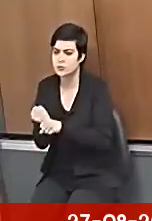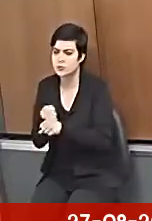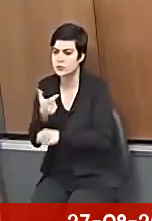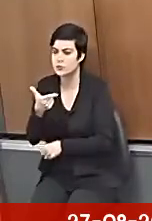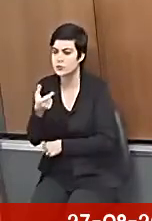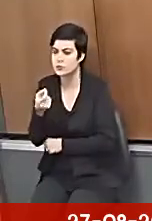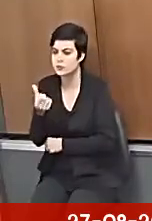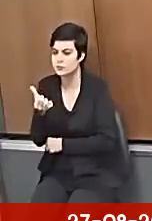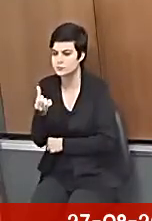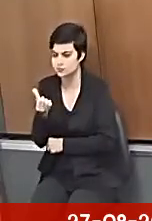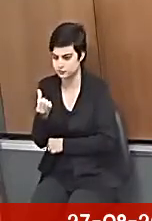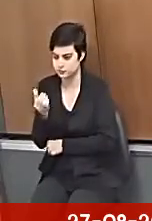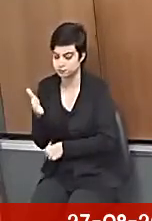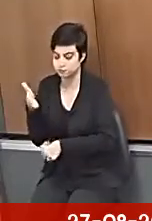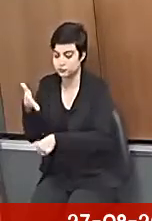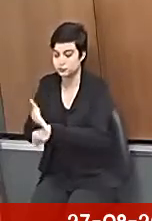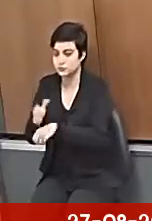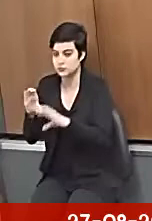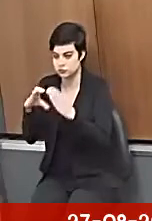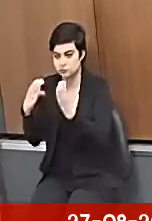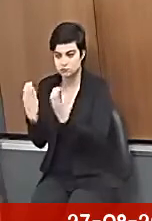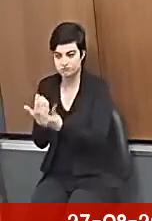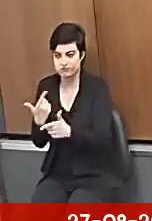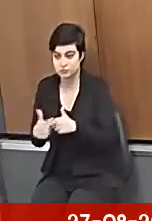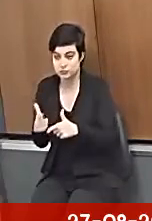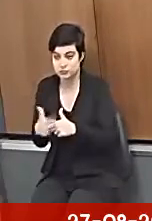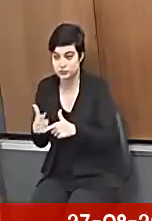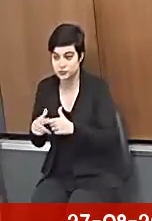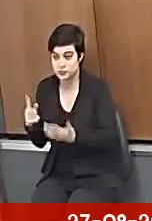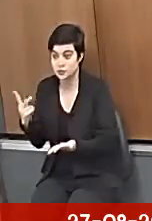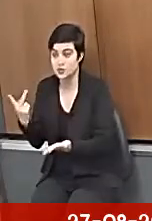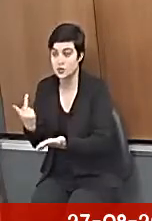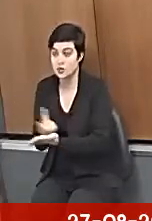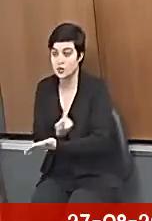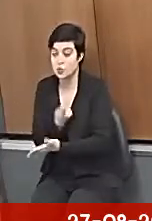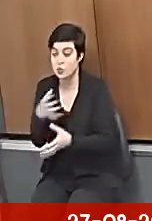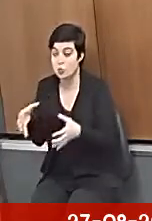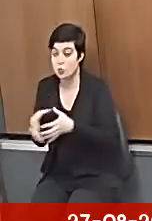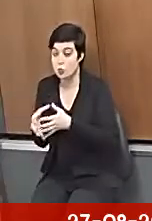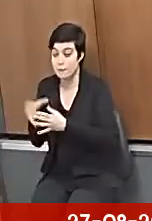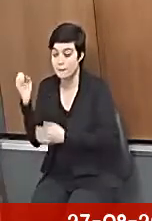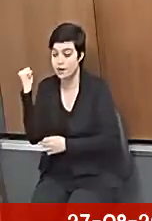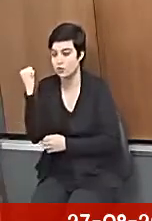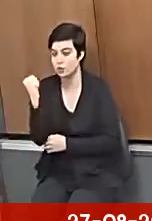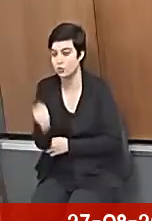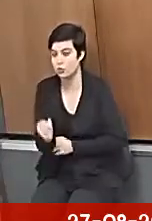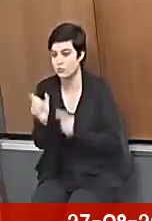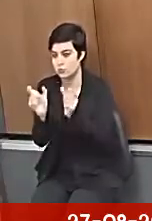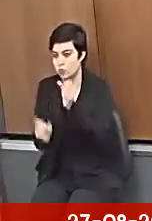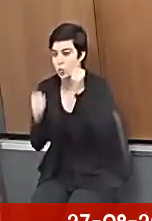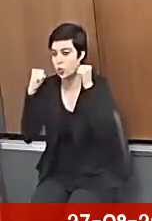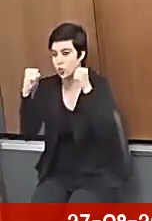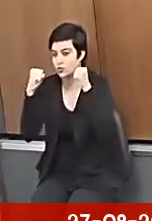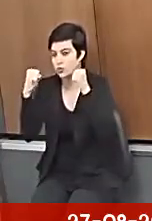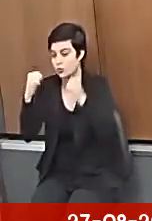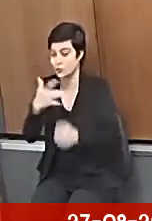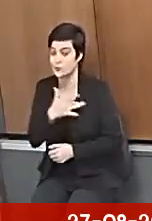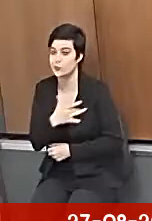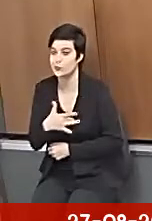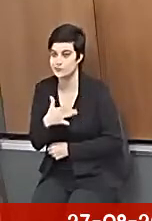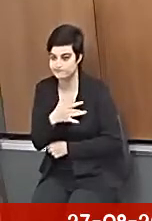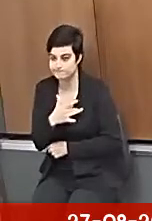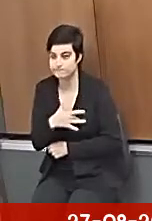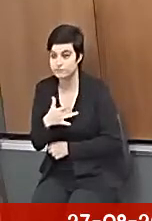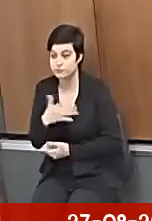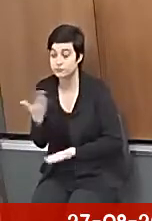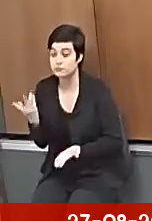o problema de acesso ao mineirão a minas arena assassinou o torcedor do cruzeiro e na época inexplicávelmente